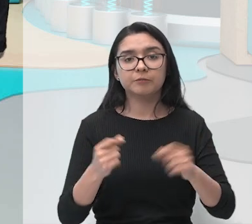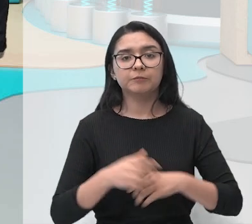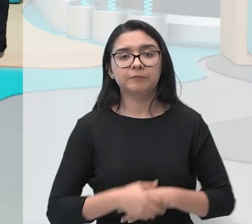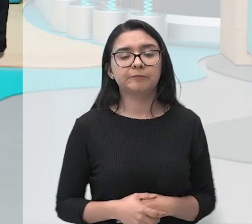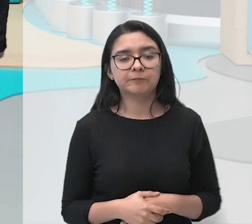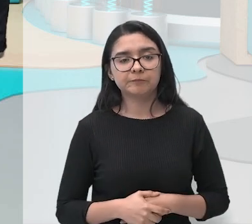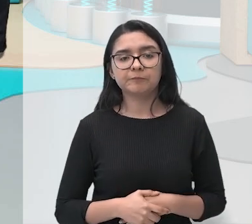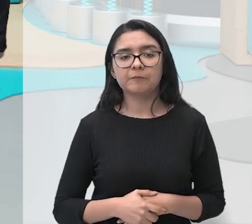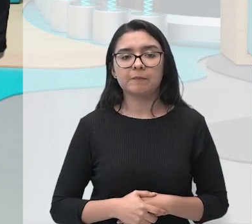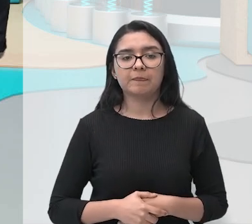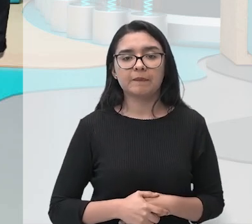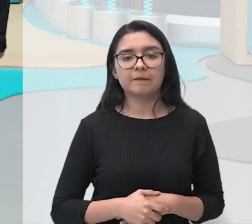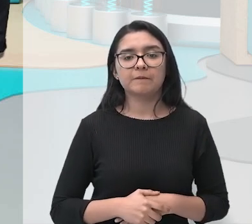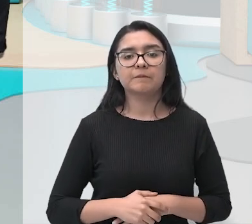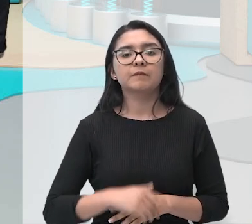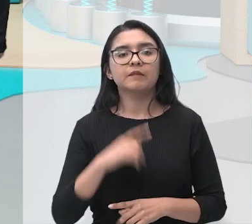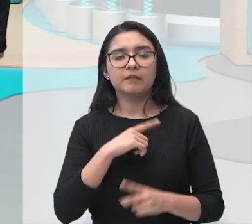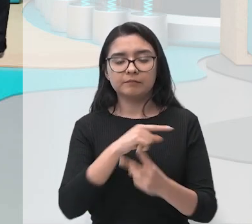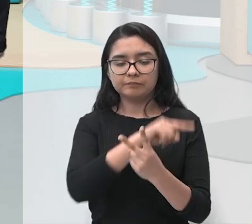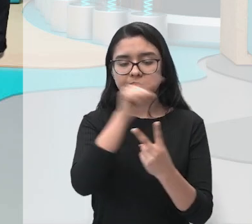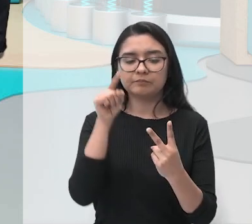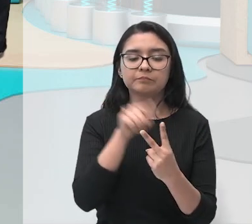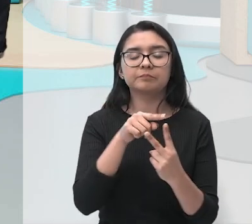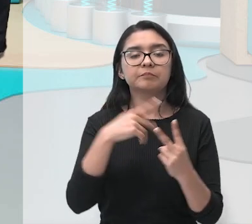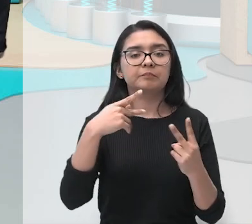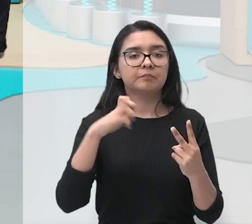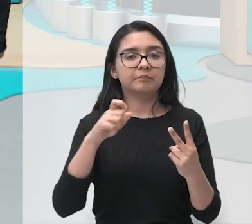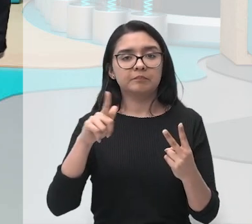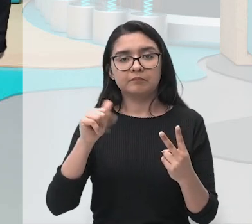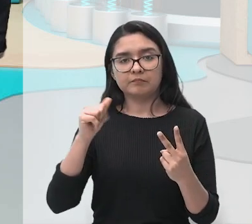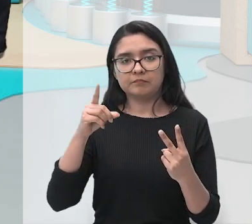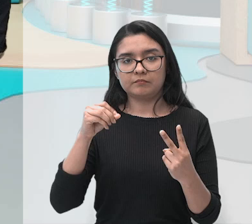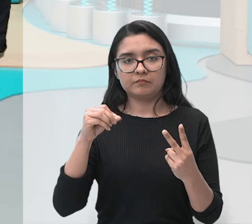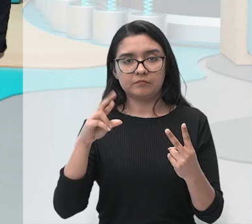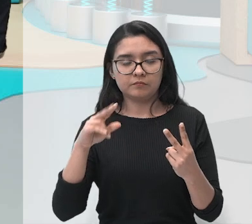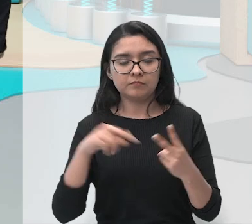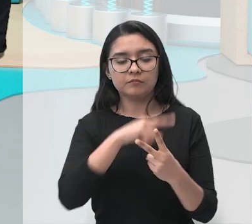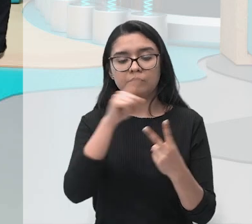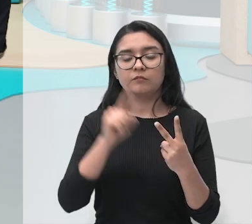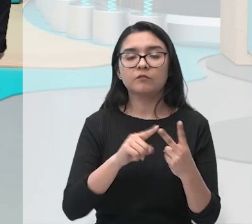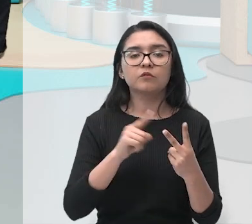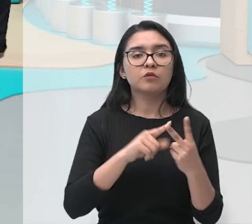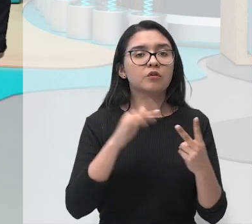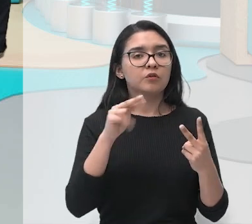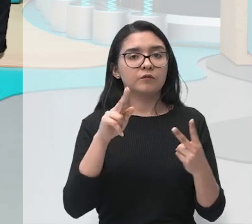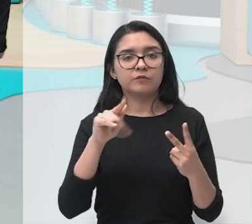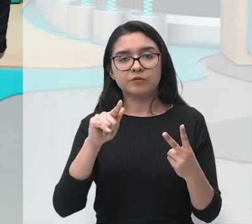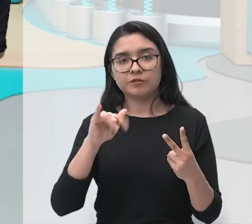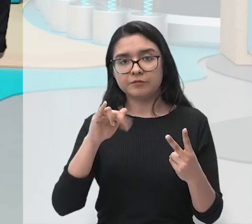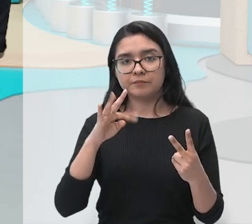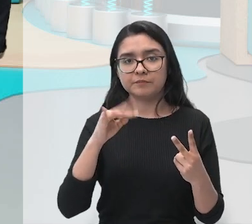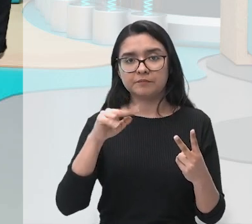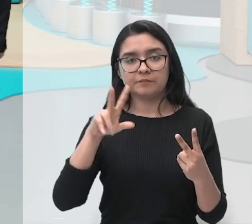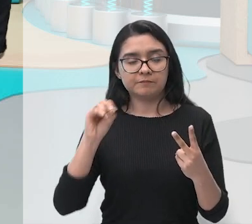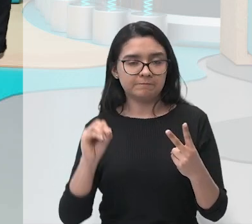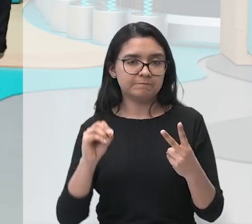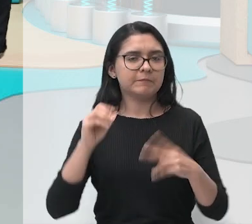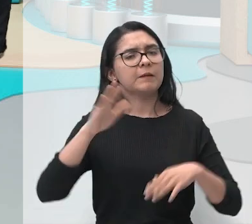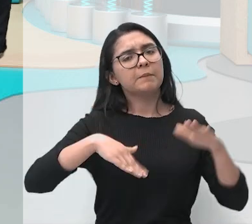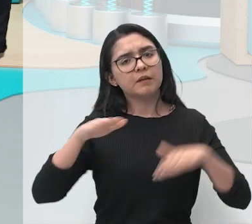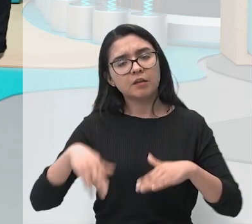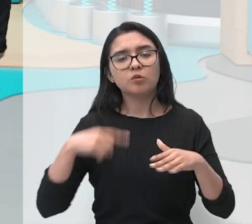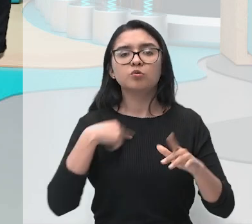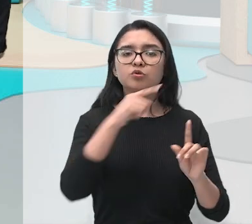os fugitivos. Então, nós temos pegadores e fugitivo. Dependendo ali da brincadeira, né, da variante desse